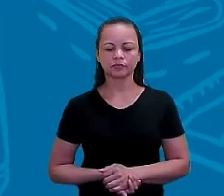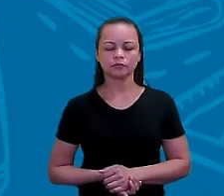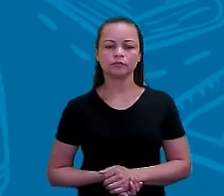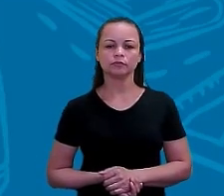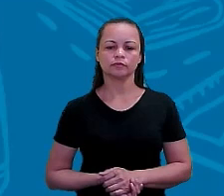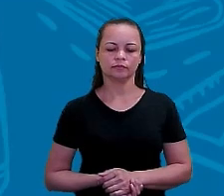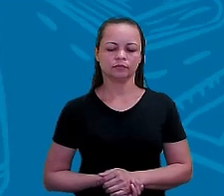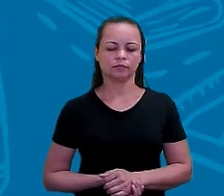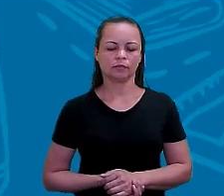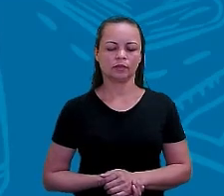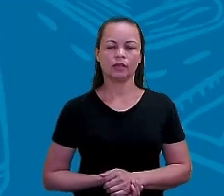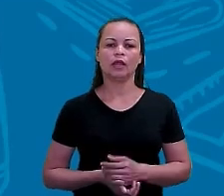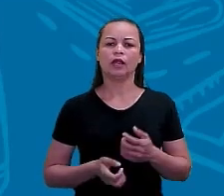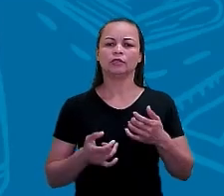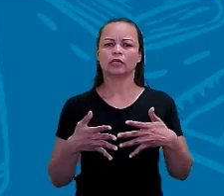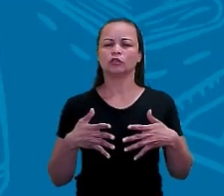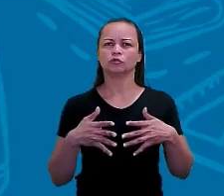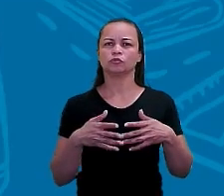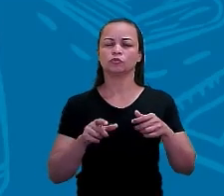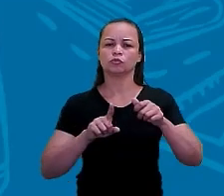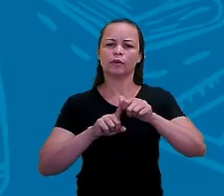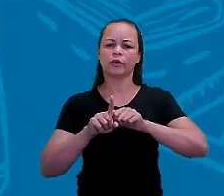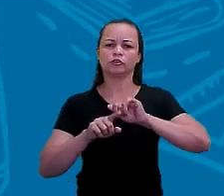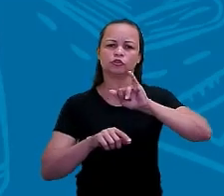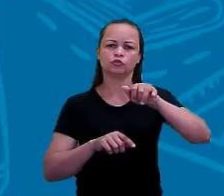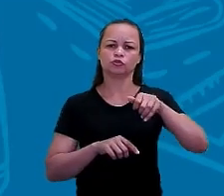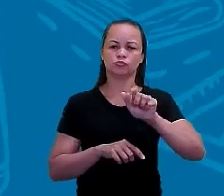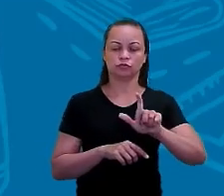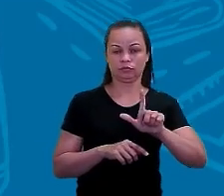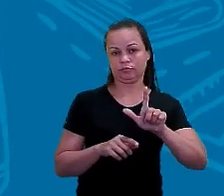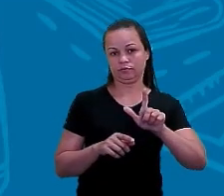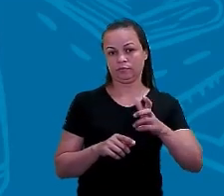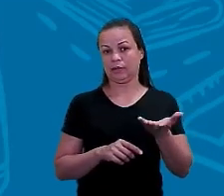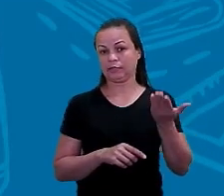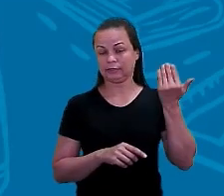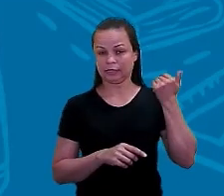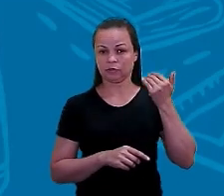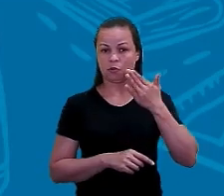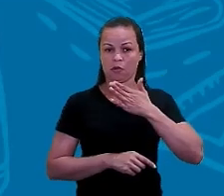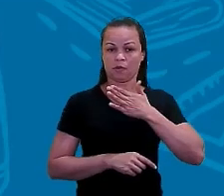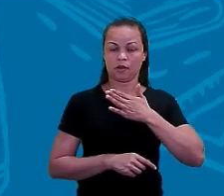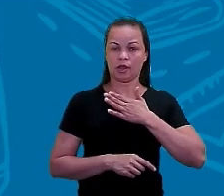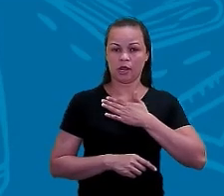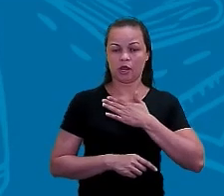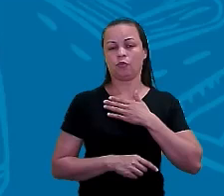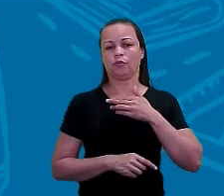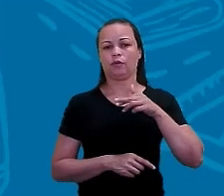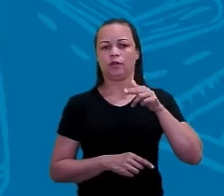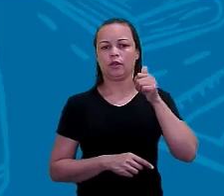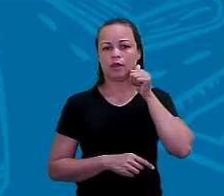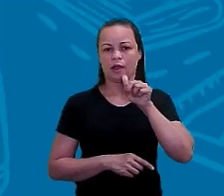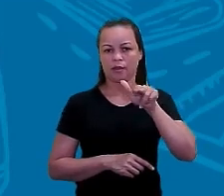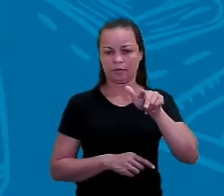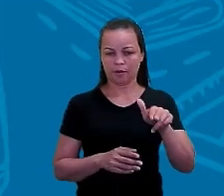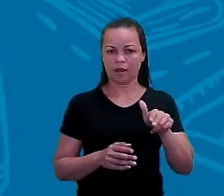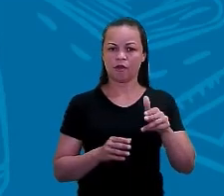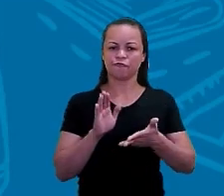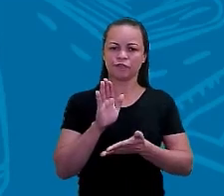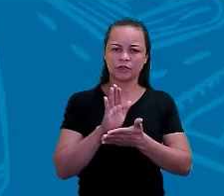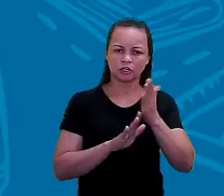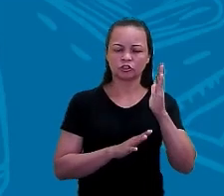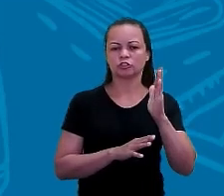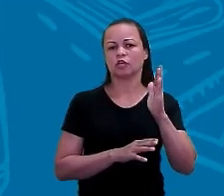for the first time. Ele disse que no julho passado, minha irmã e eu viajamos para Nova York pela primeira